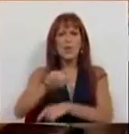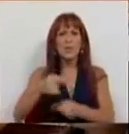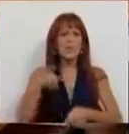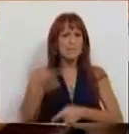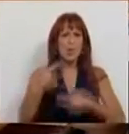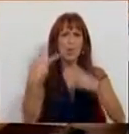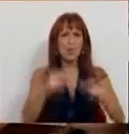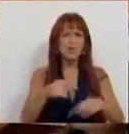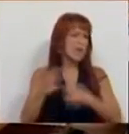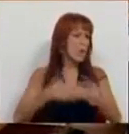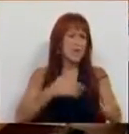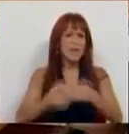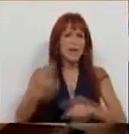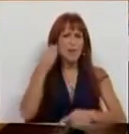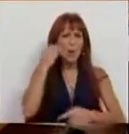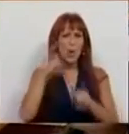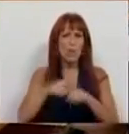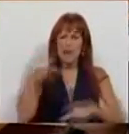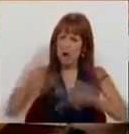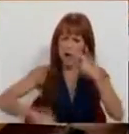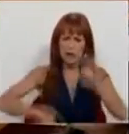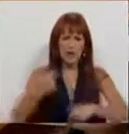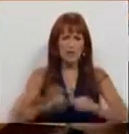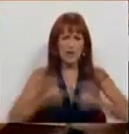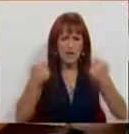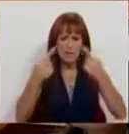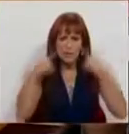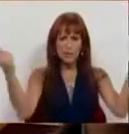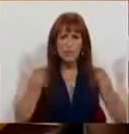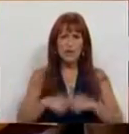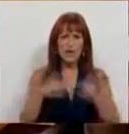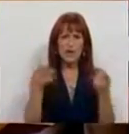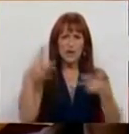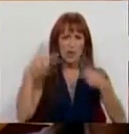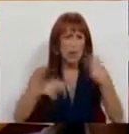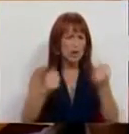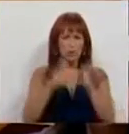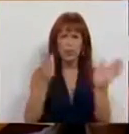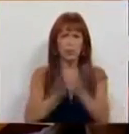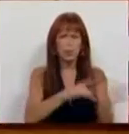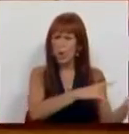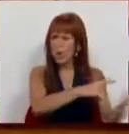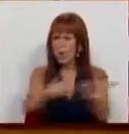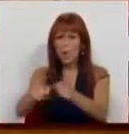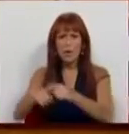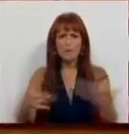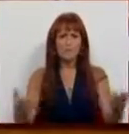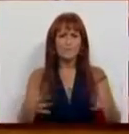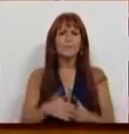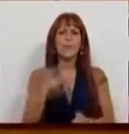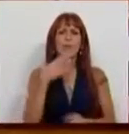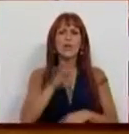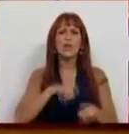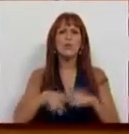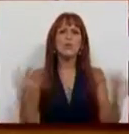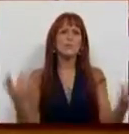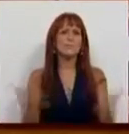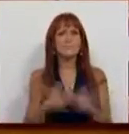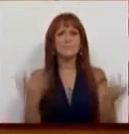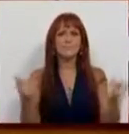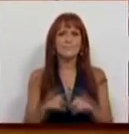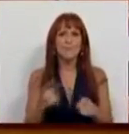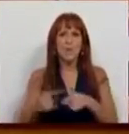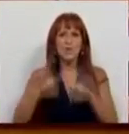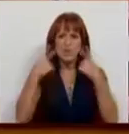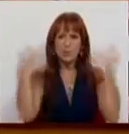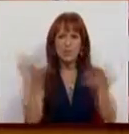o da austeridade custo custar e de cortar investimento público e de cortar tudo aquilo que dizia respeito ao